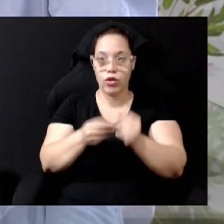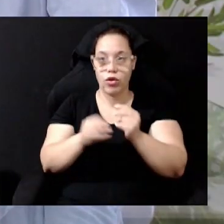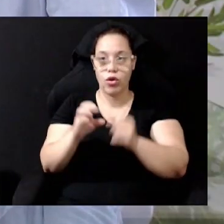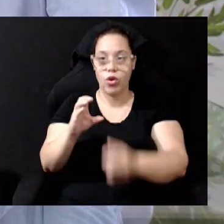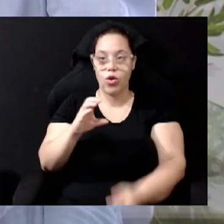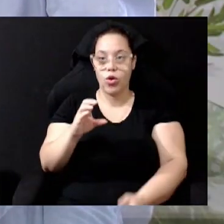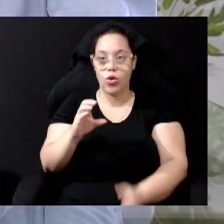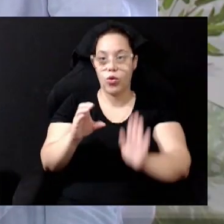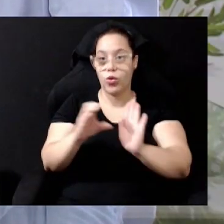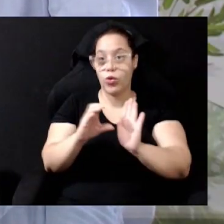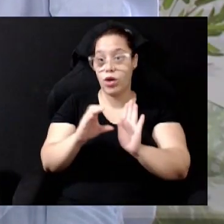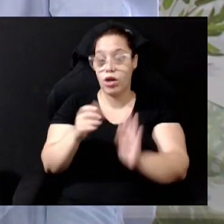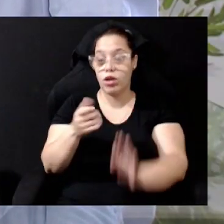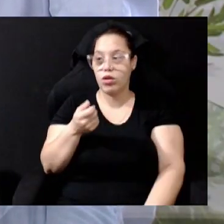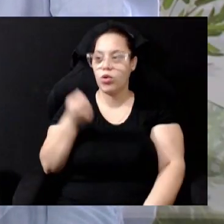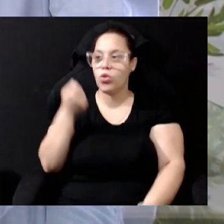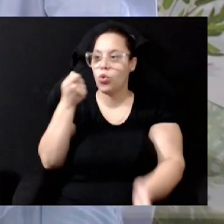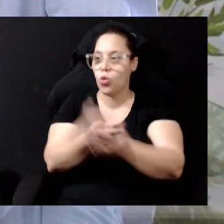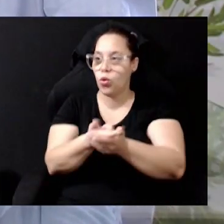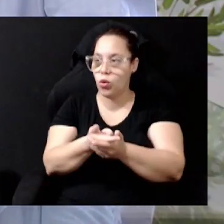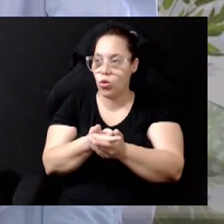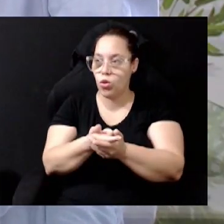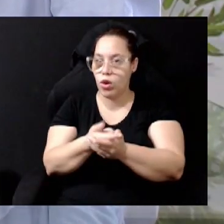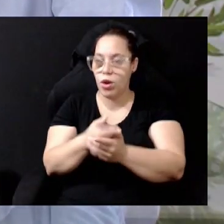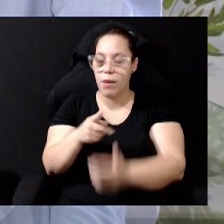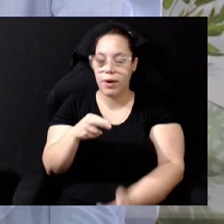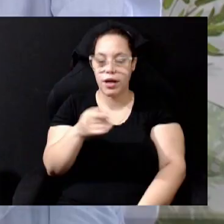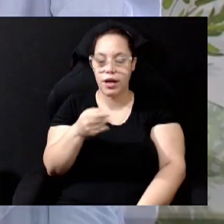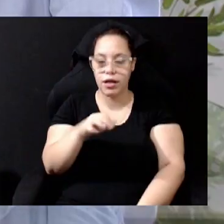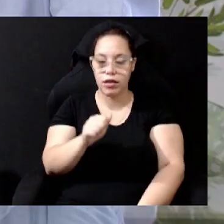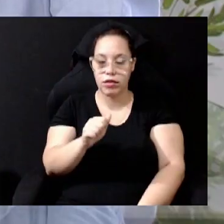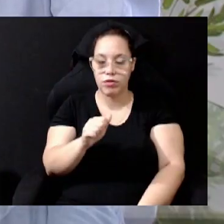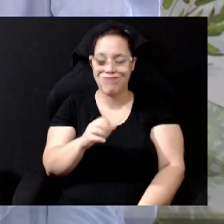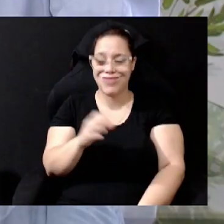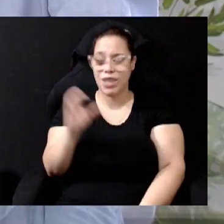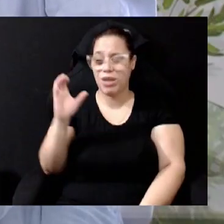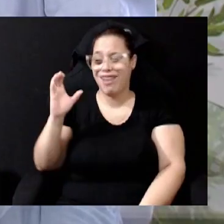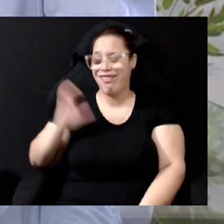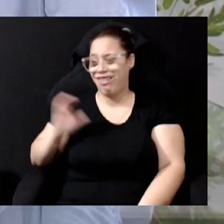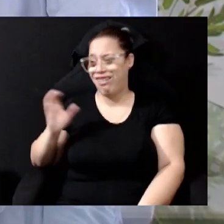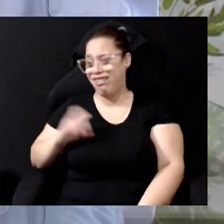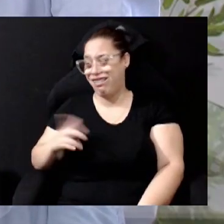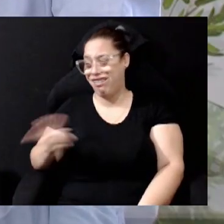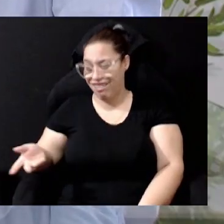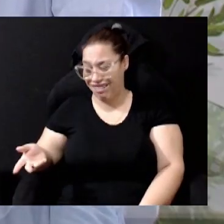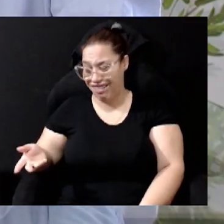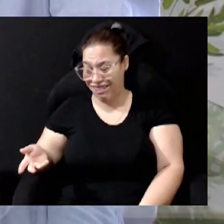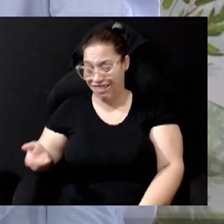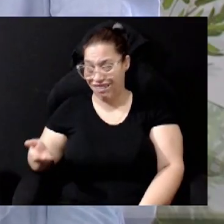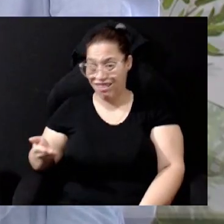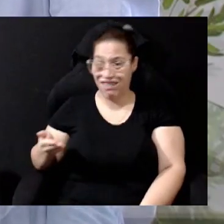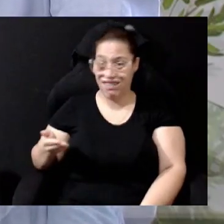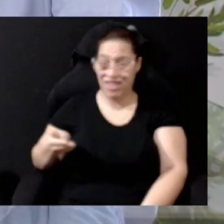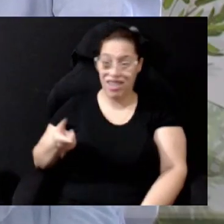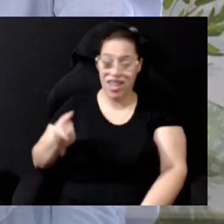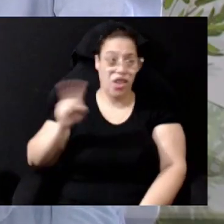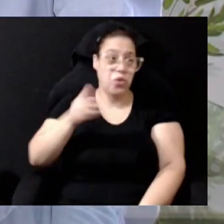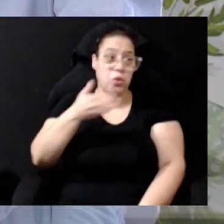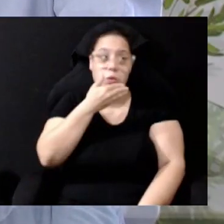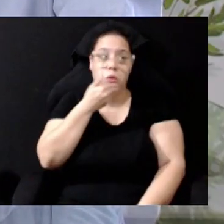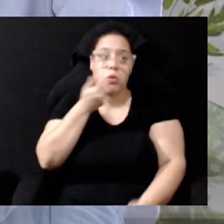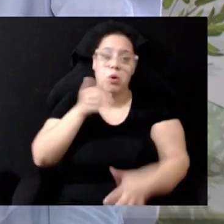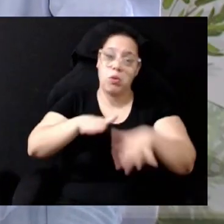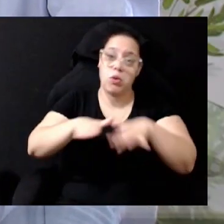quando a gente for comprar de forma parcelada, vai ficar mais caro. Então, talvez esse não seja o melhor momento das